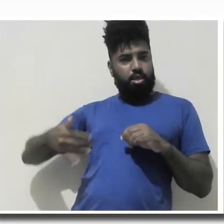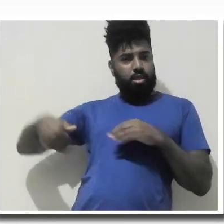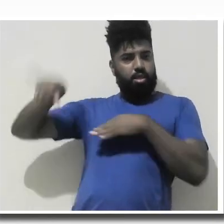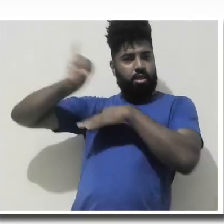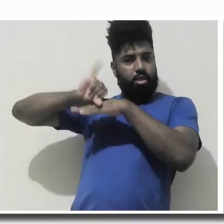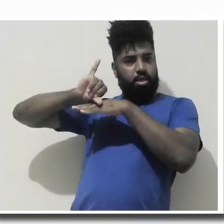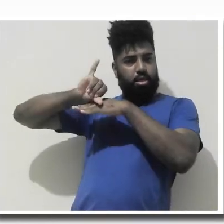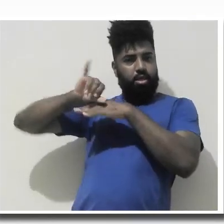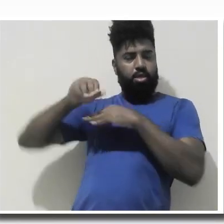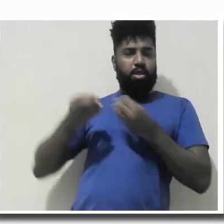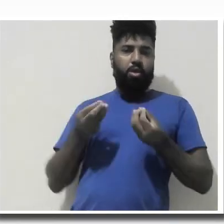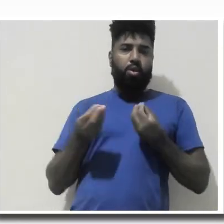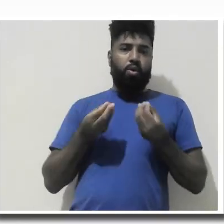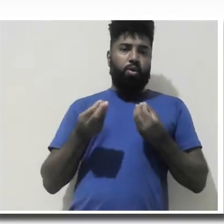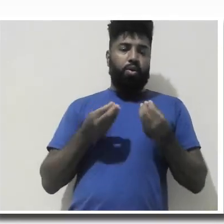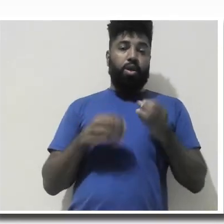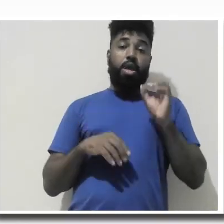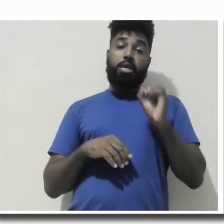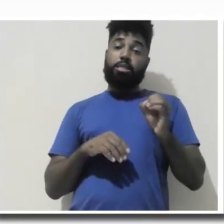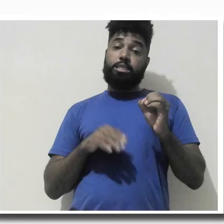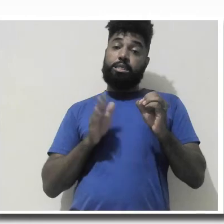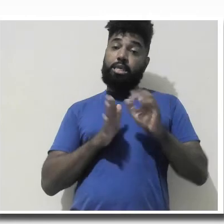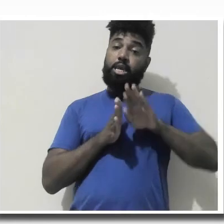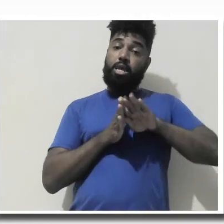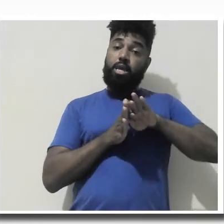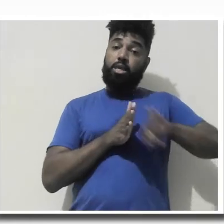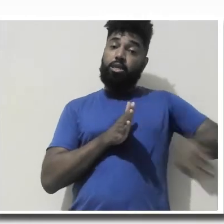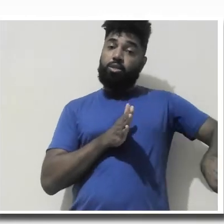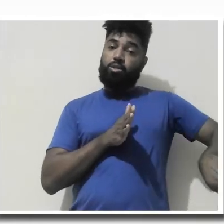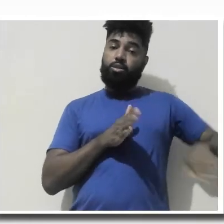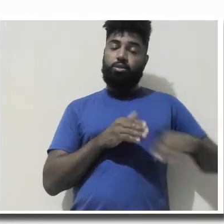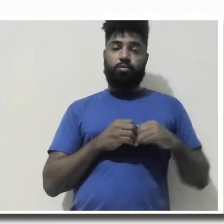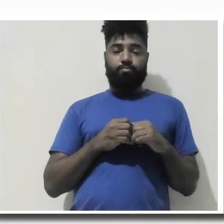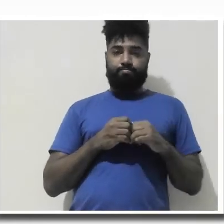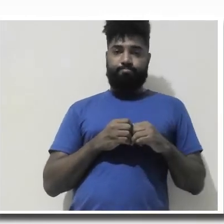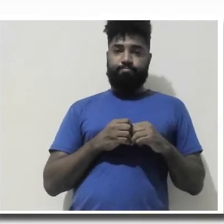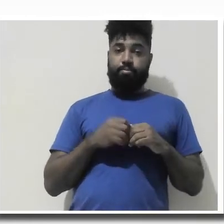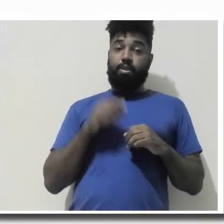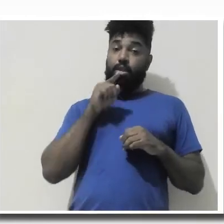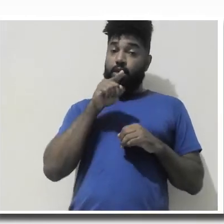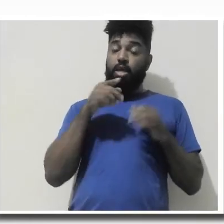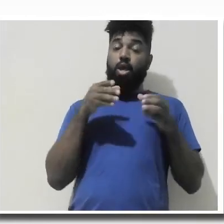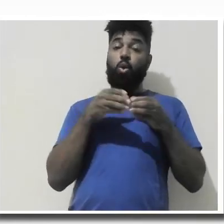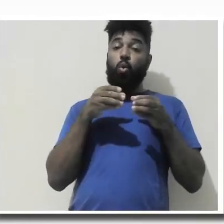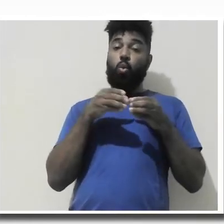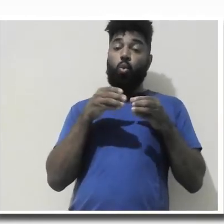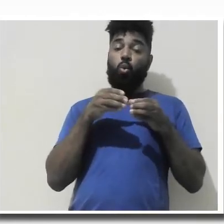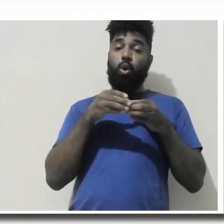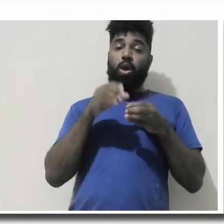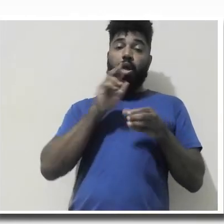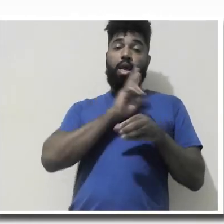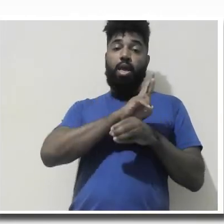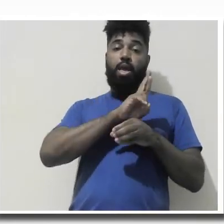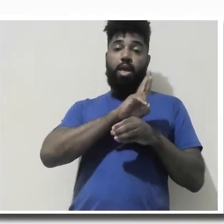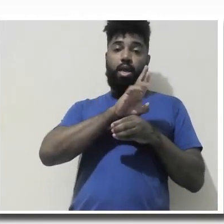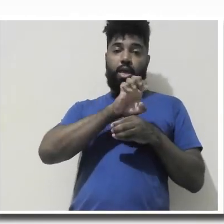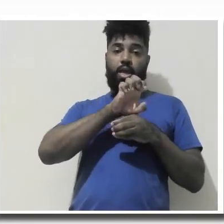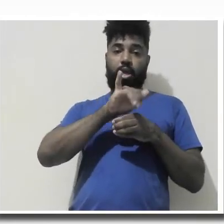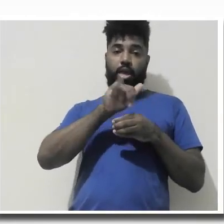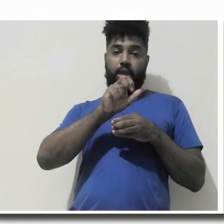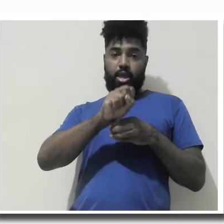eu estou excluindo o zero deste conjunto. Então aqui significa que eu estou representando todos os